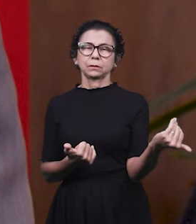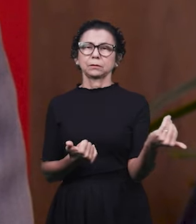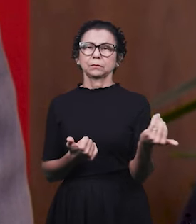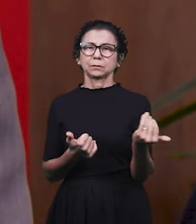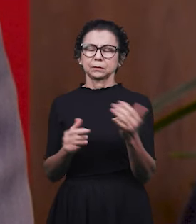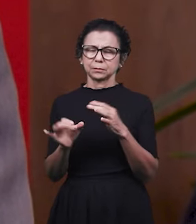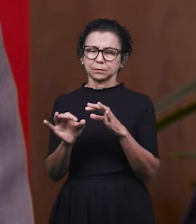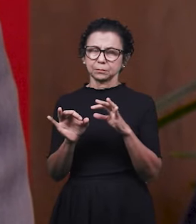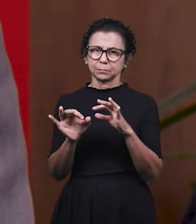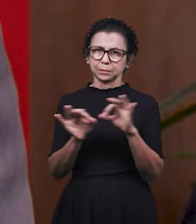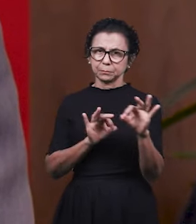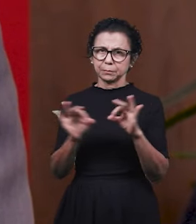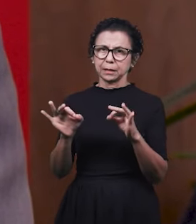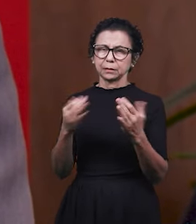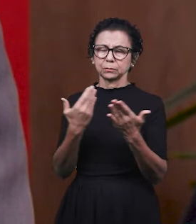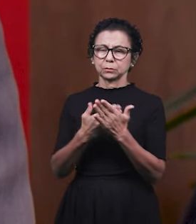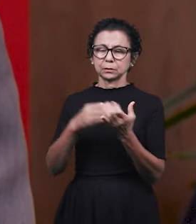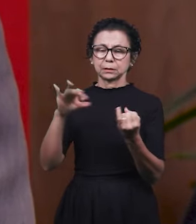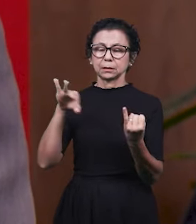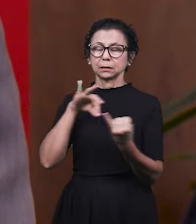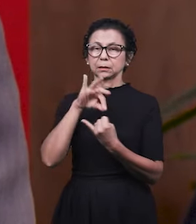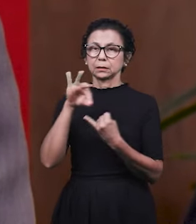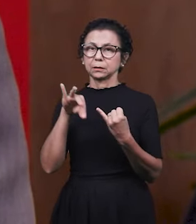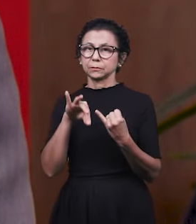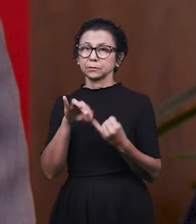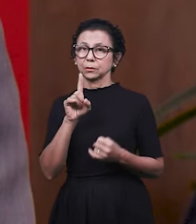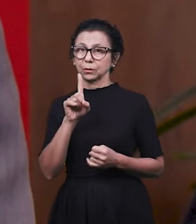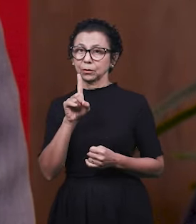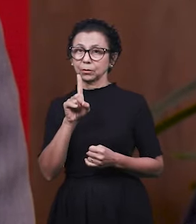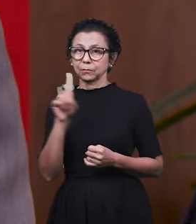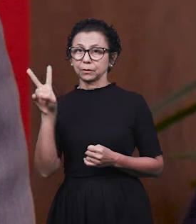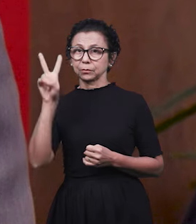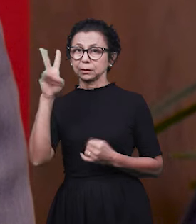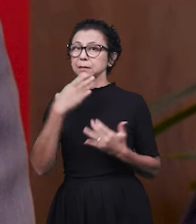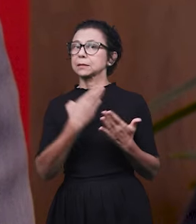o IFES, primeira coisa, valorize